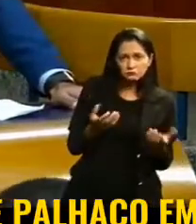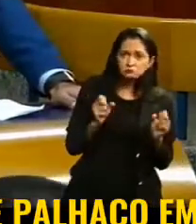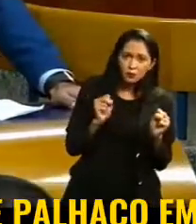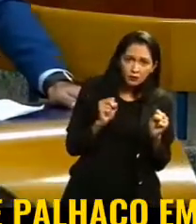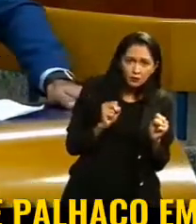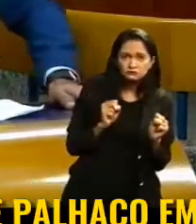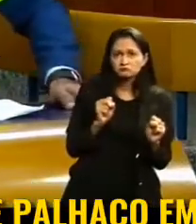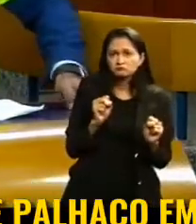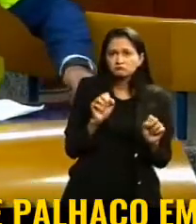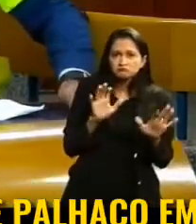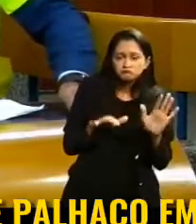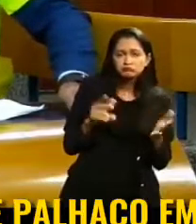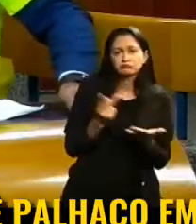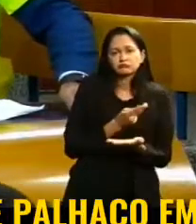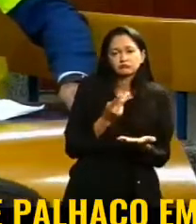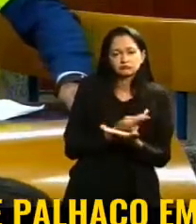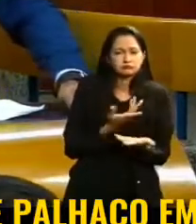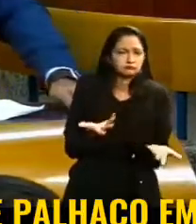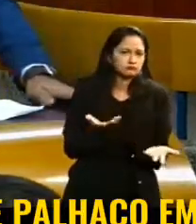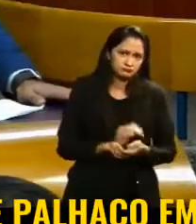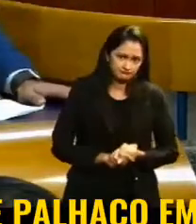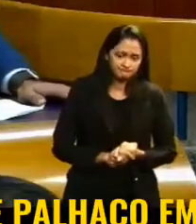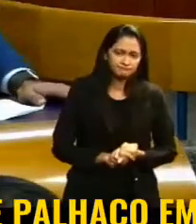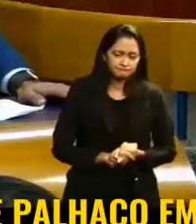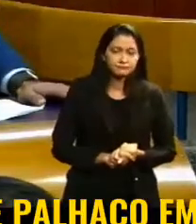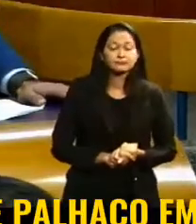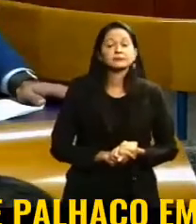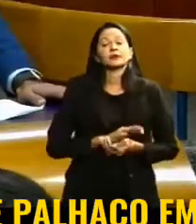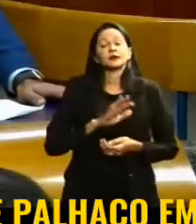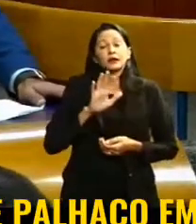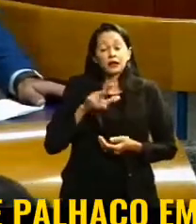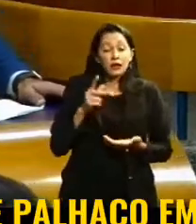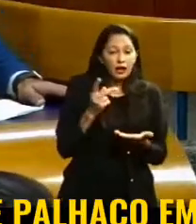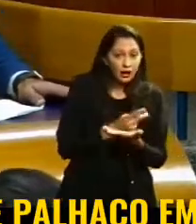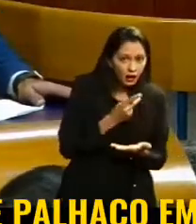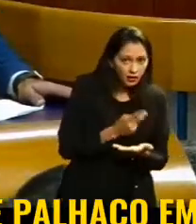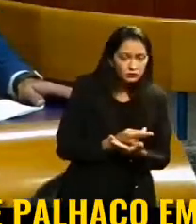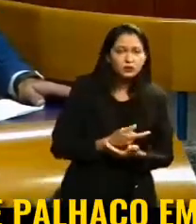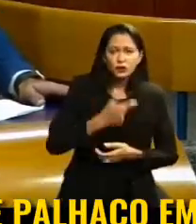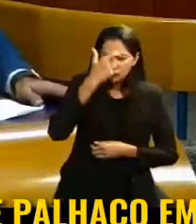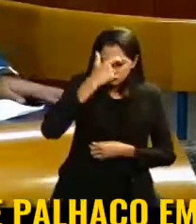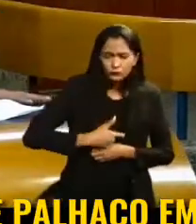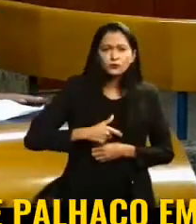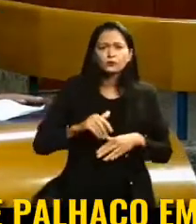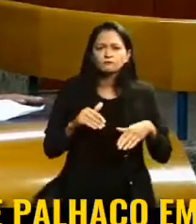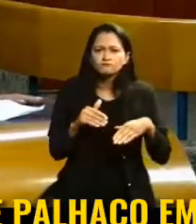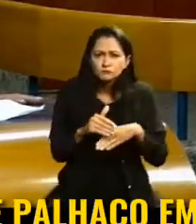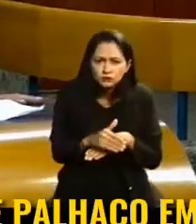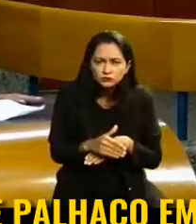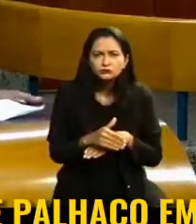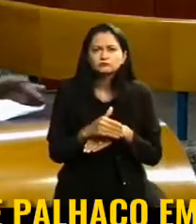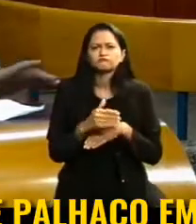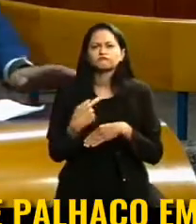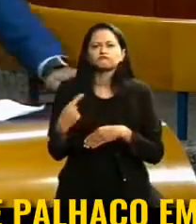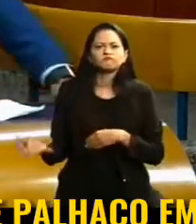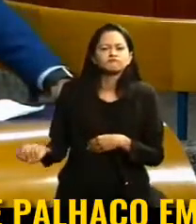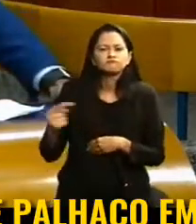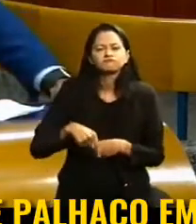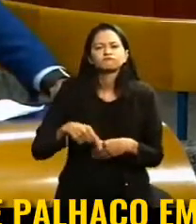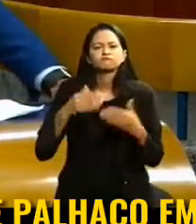errar? É natural o erro do ser humano, mas é mais natural, é ser humilde, é ter coragem de vir aqui e